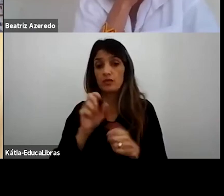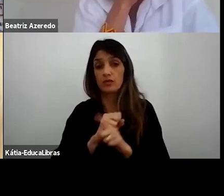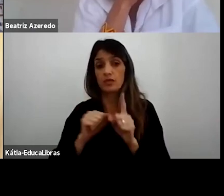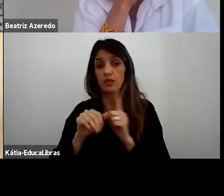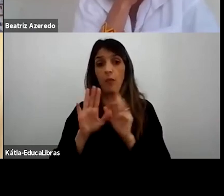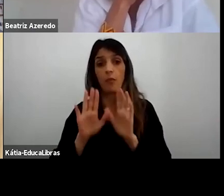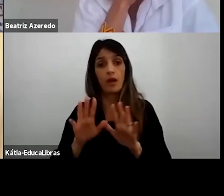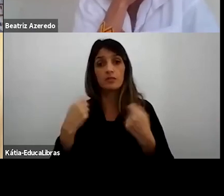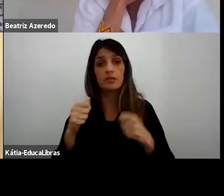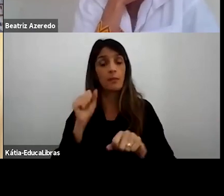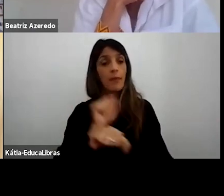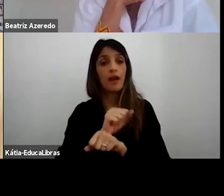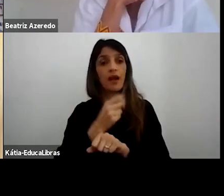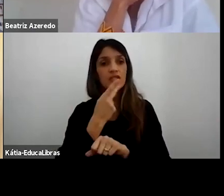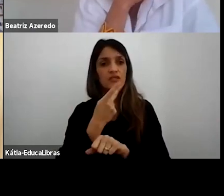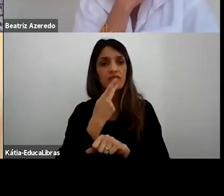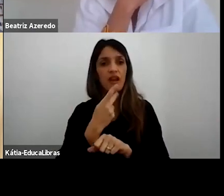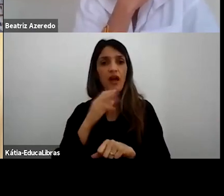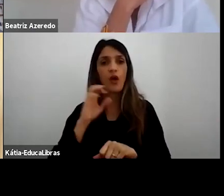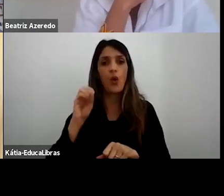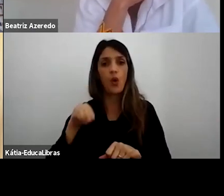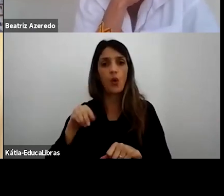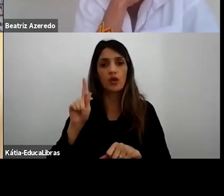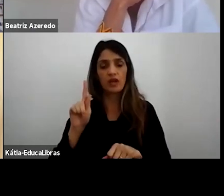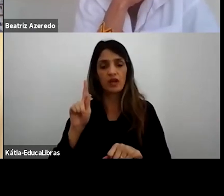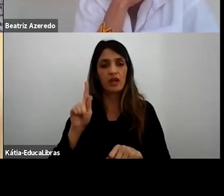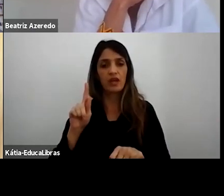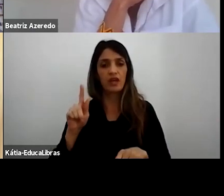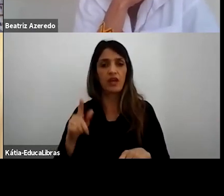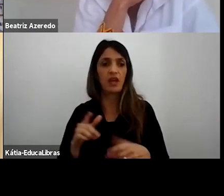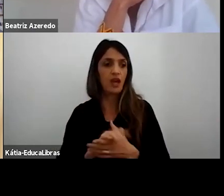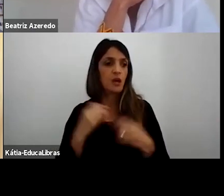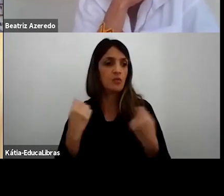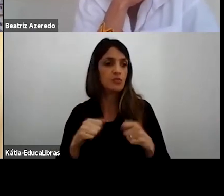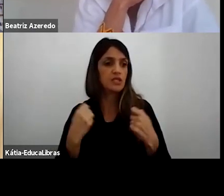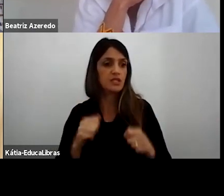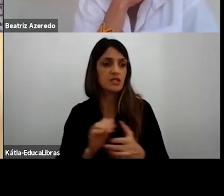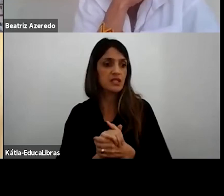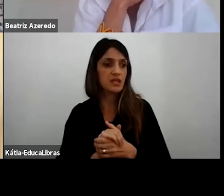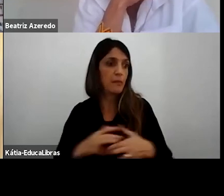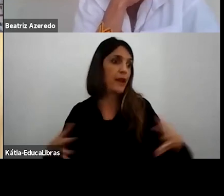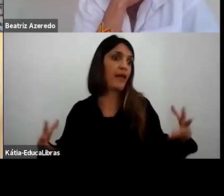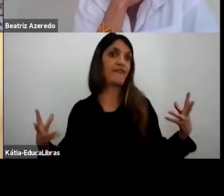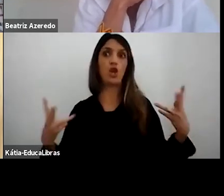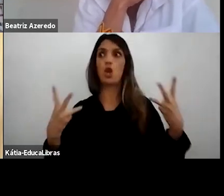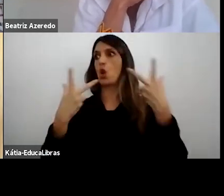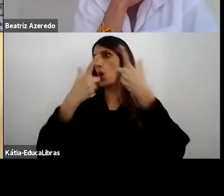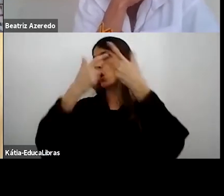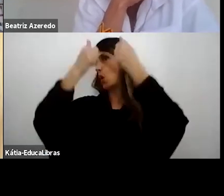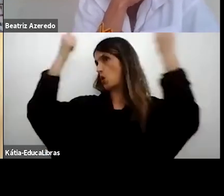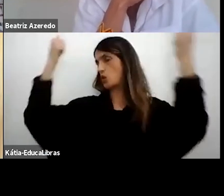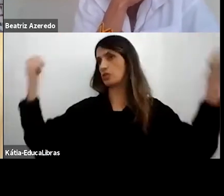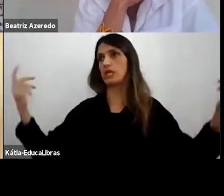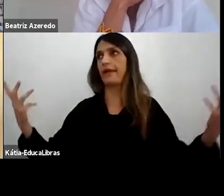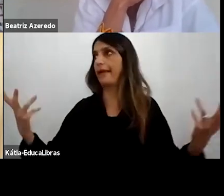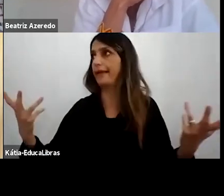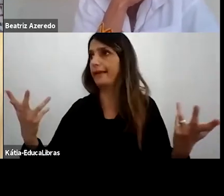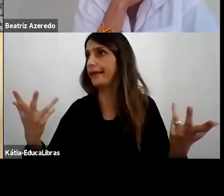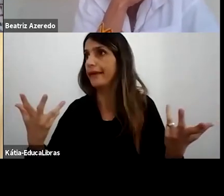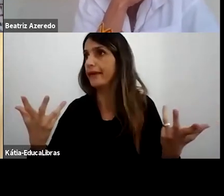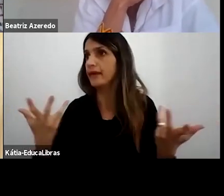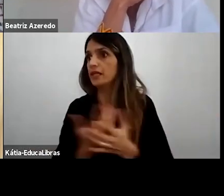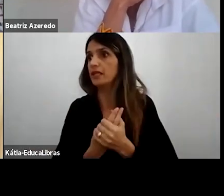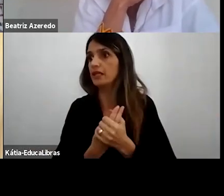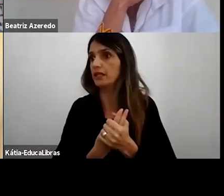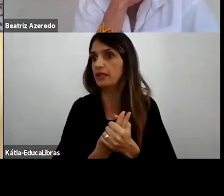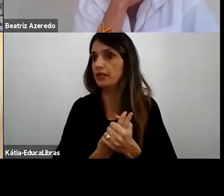por aí que a organização precisa ser muito, muito, muito espetacularmente transparente para a gente poder doar, ao contrário, né? A gente